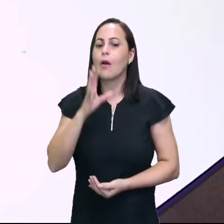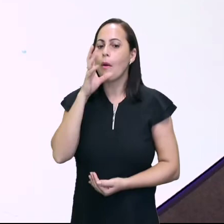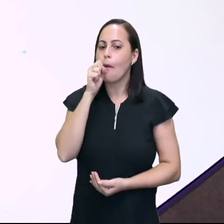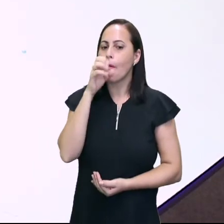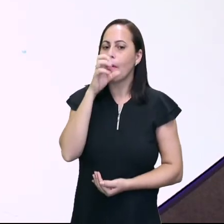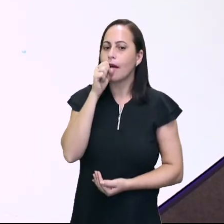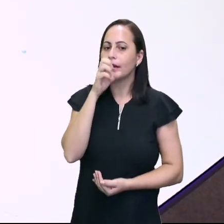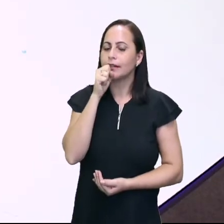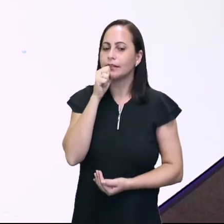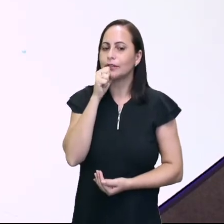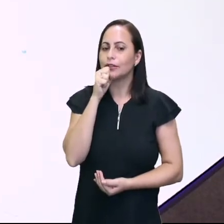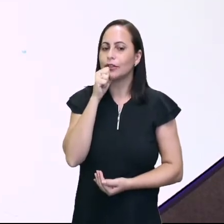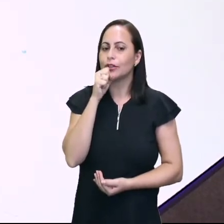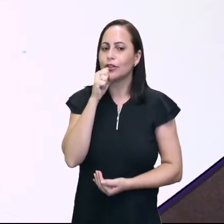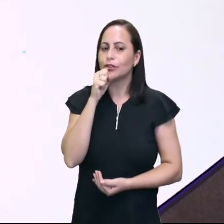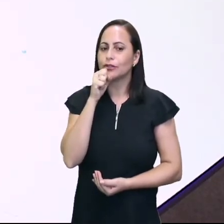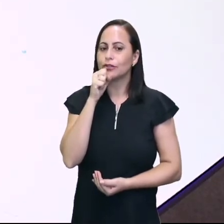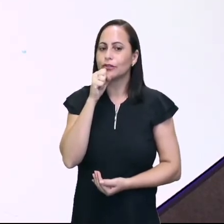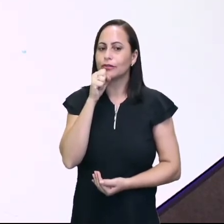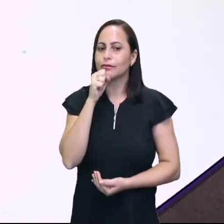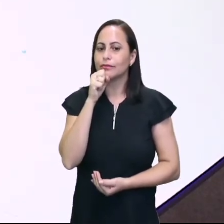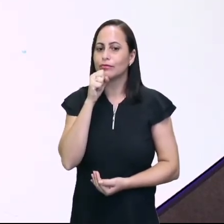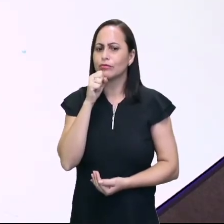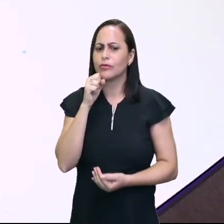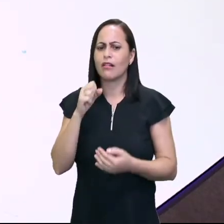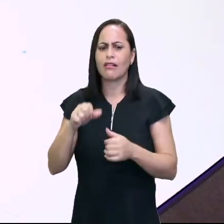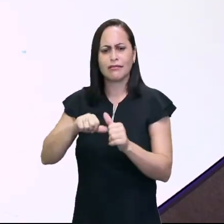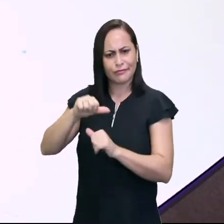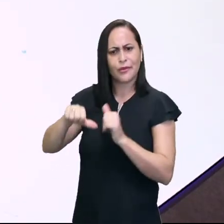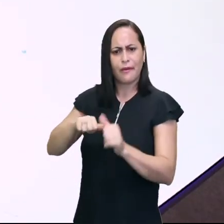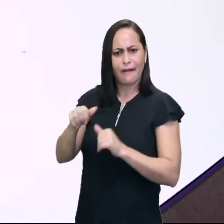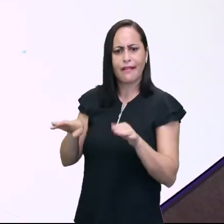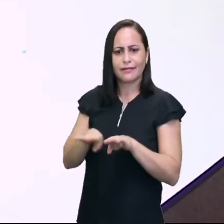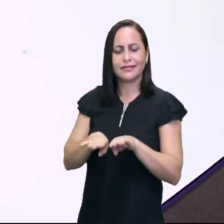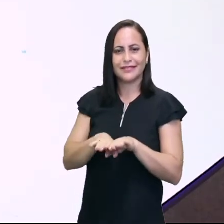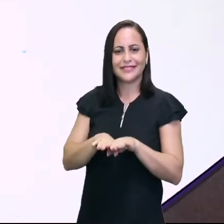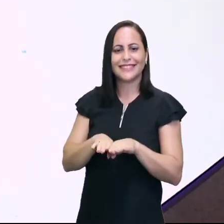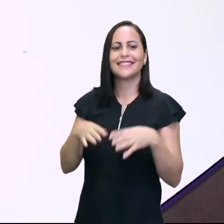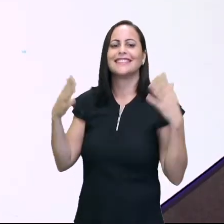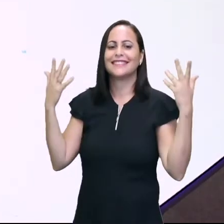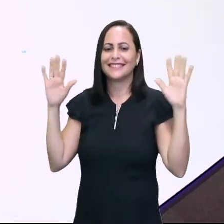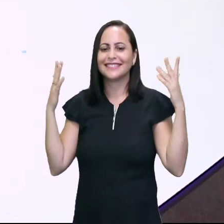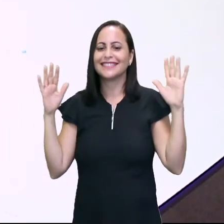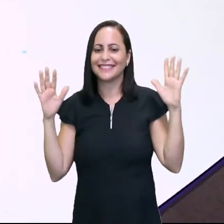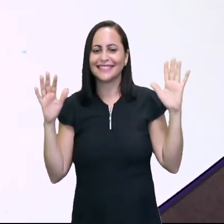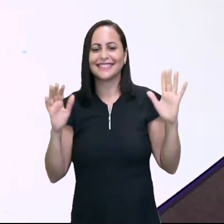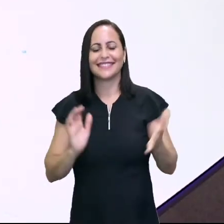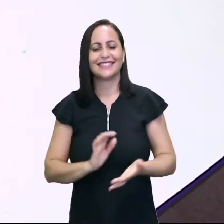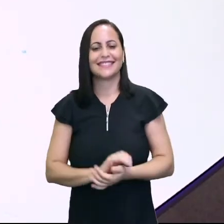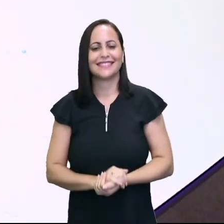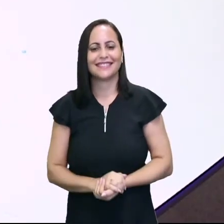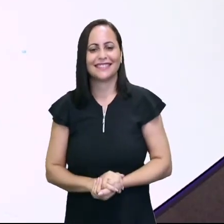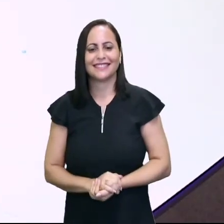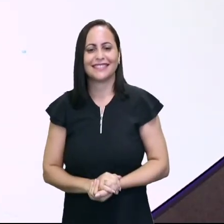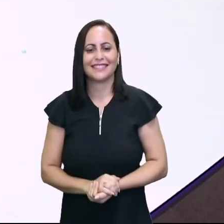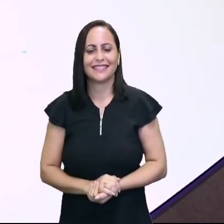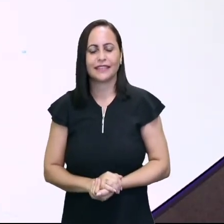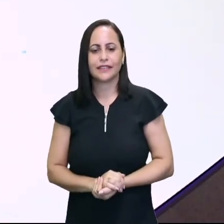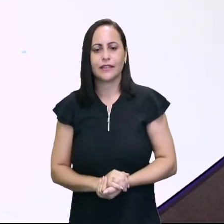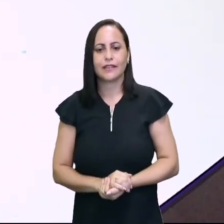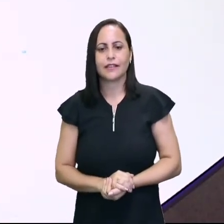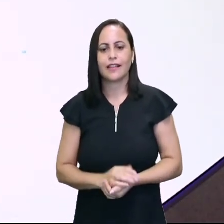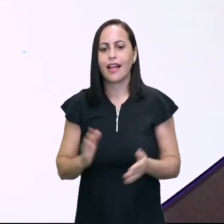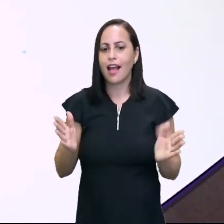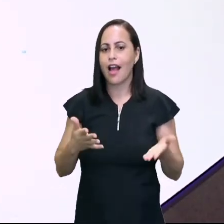laranja está aqui no seu, tá aqui. O meu tá embaixo. Isto, muito bem, Luciene.